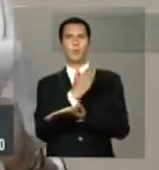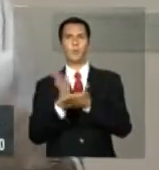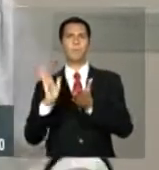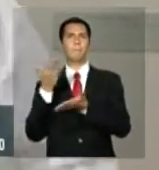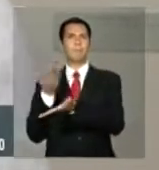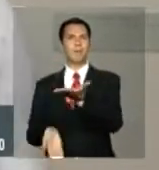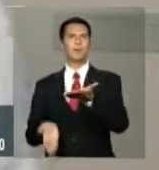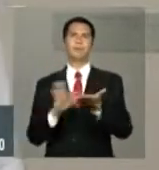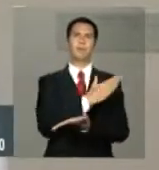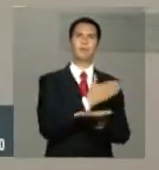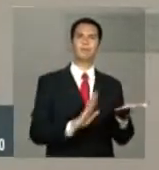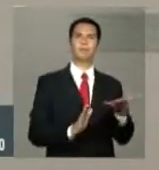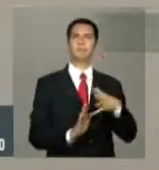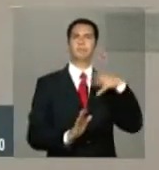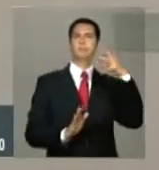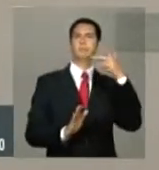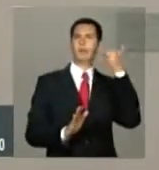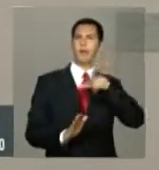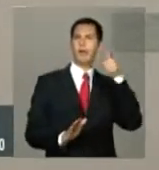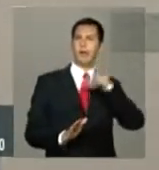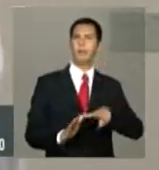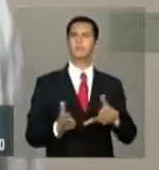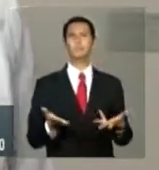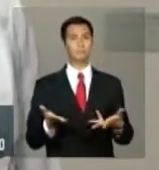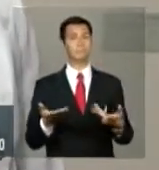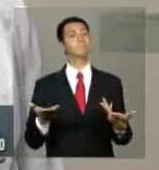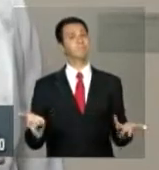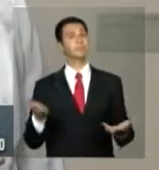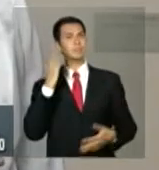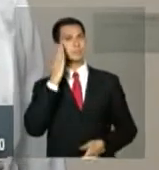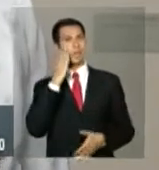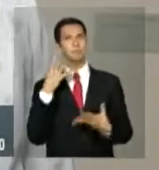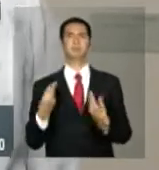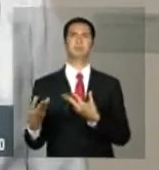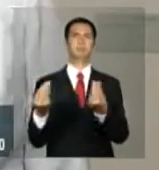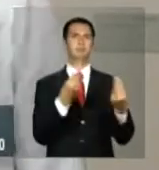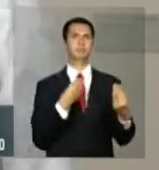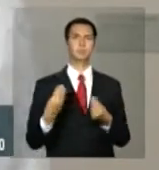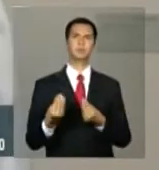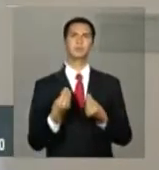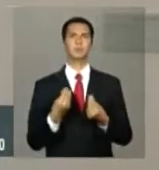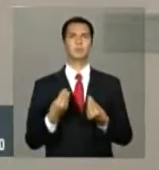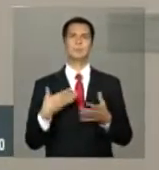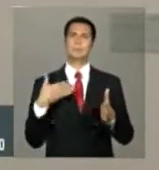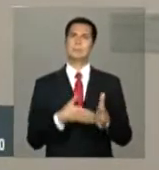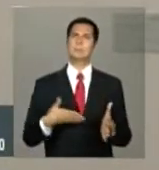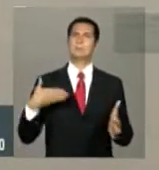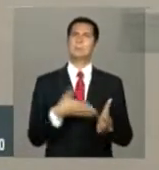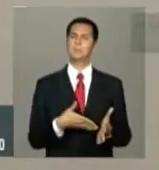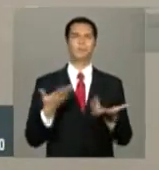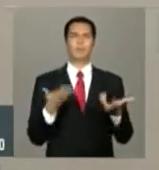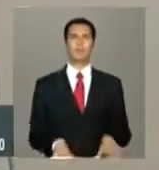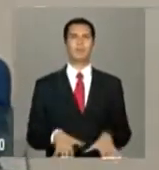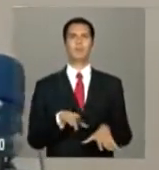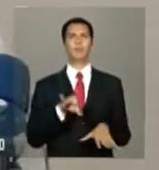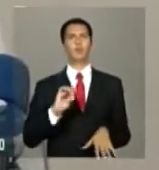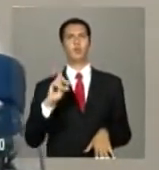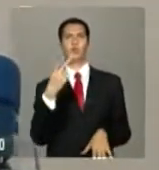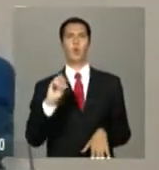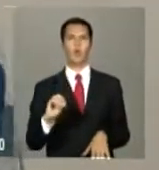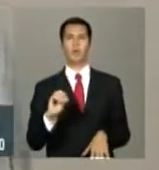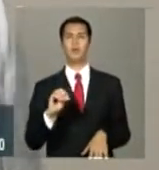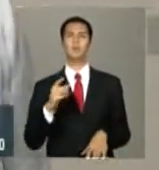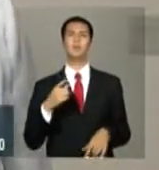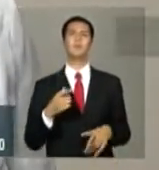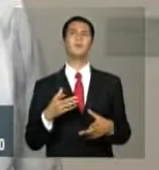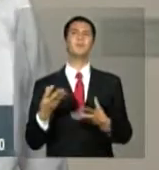há muita resistência a abrir a rodada de Doha. O que se prefere é o free lunch, né?